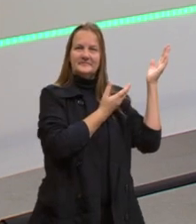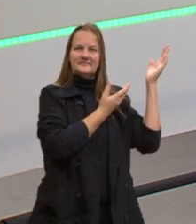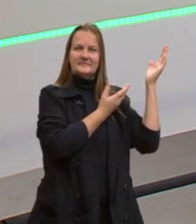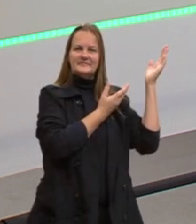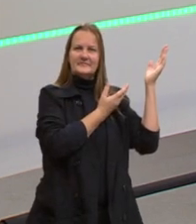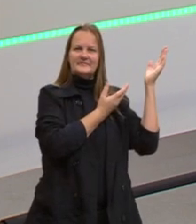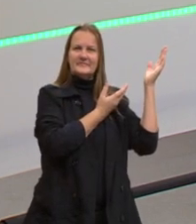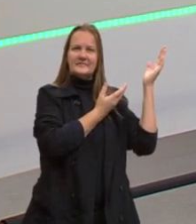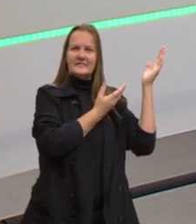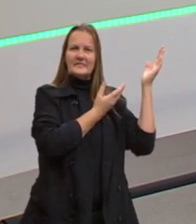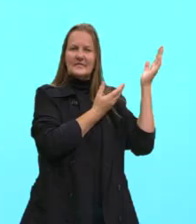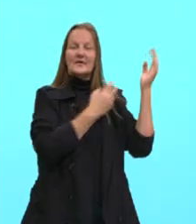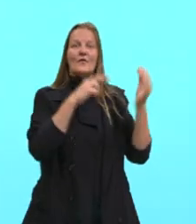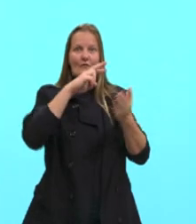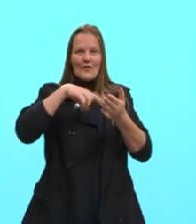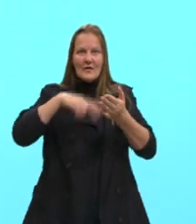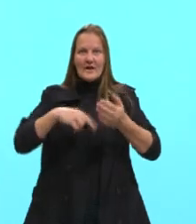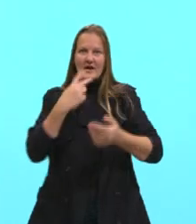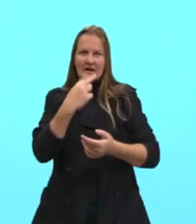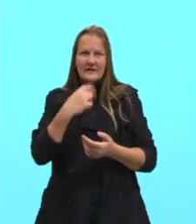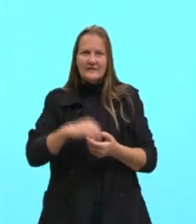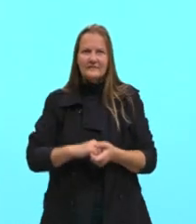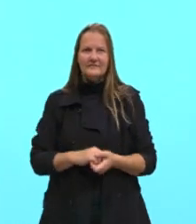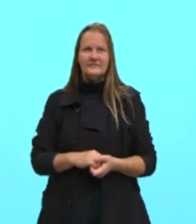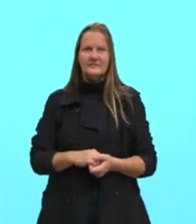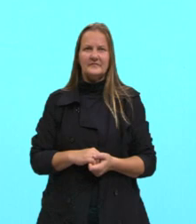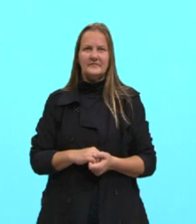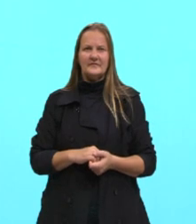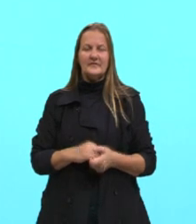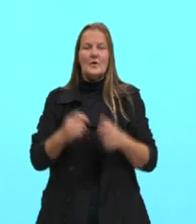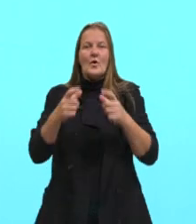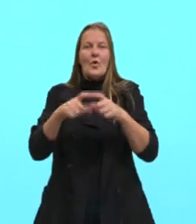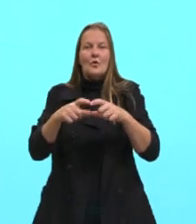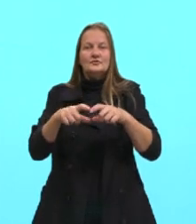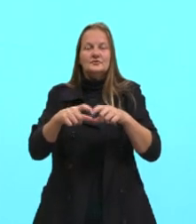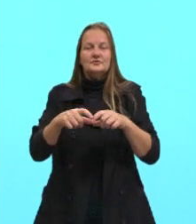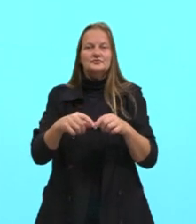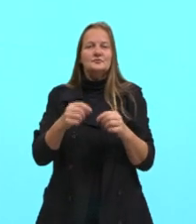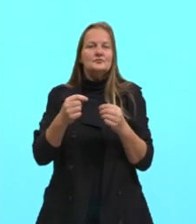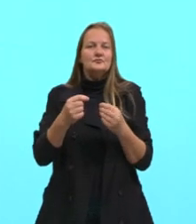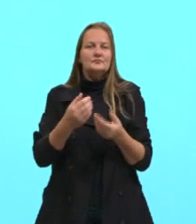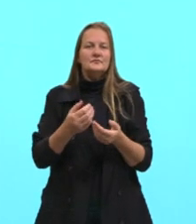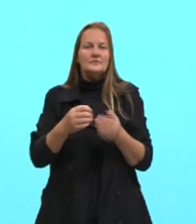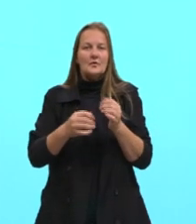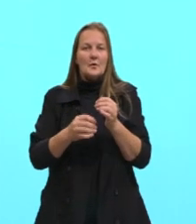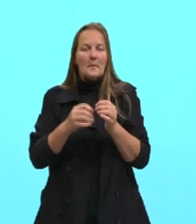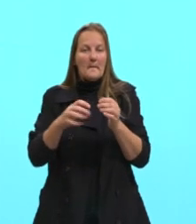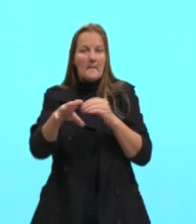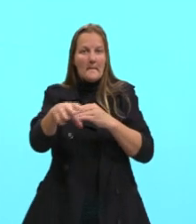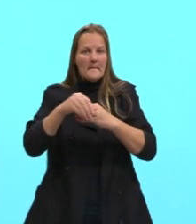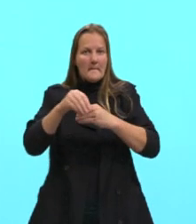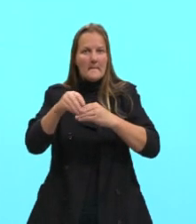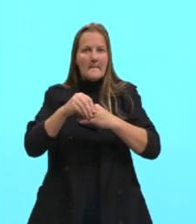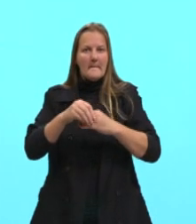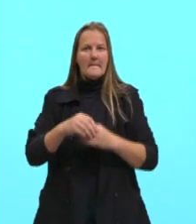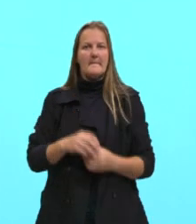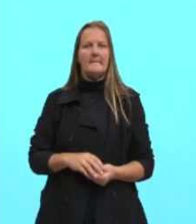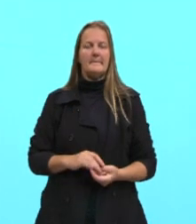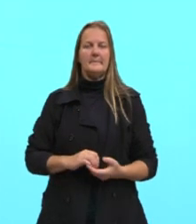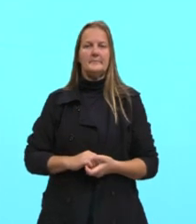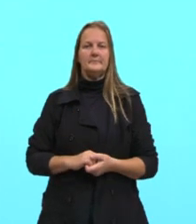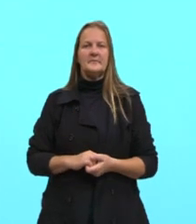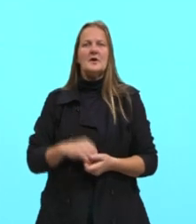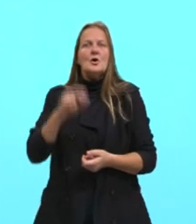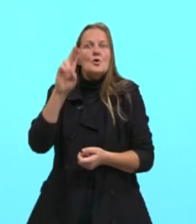vou ler em inglês também então grow mídia aonde seria a fonte né never lose opportunity